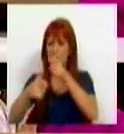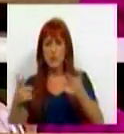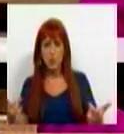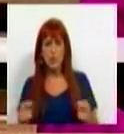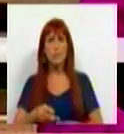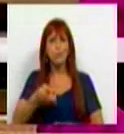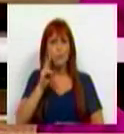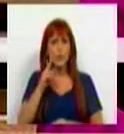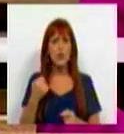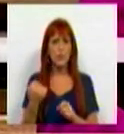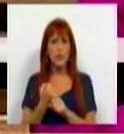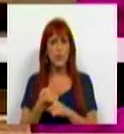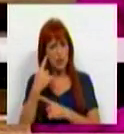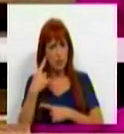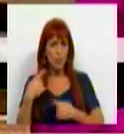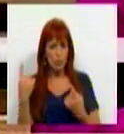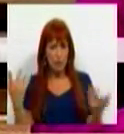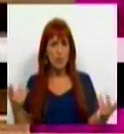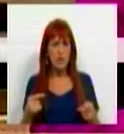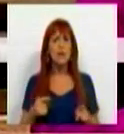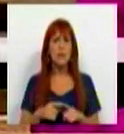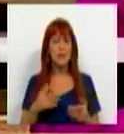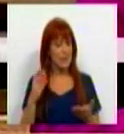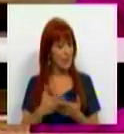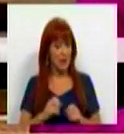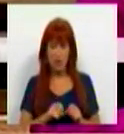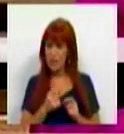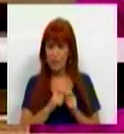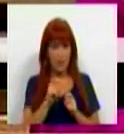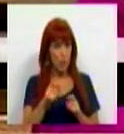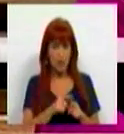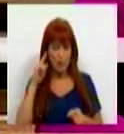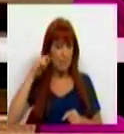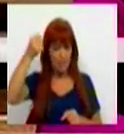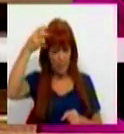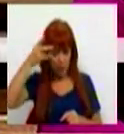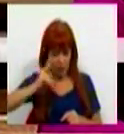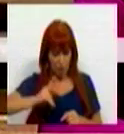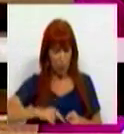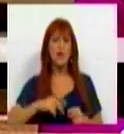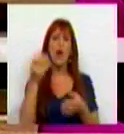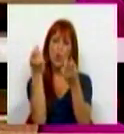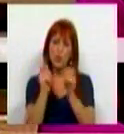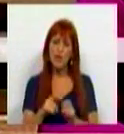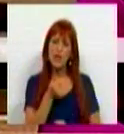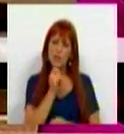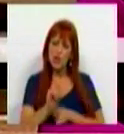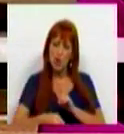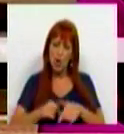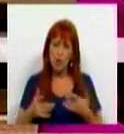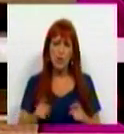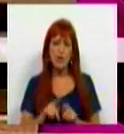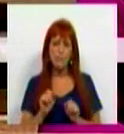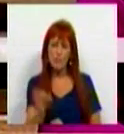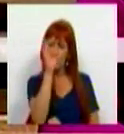e dirigentes e funcionários públicos, que vá desde a definição das prioridades, o desenho das medidas, a